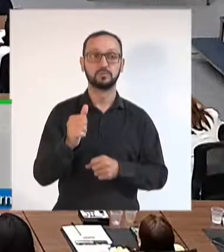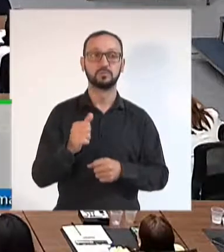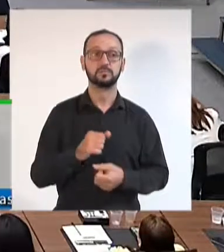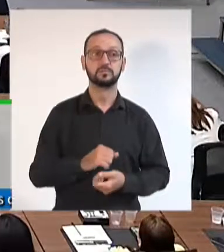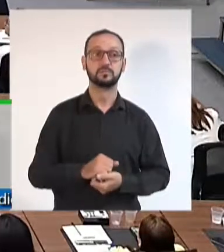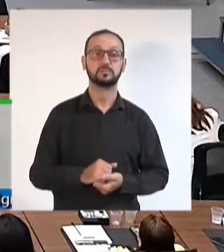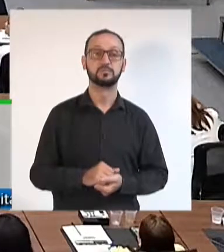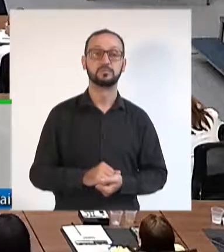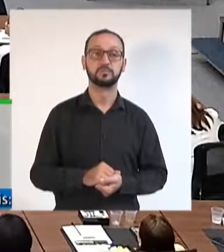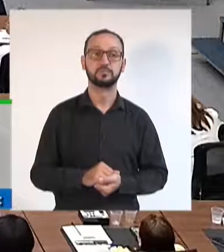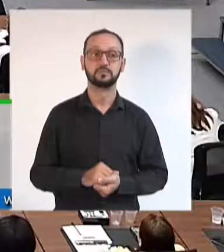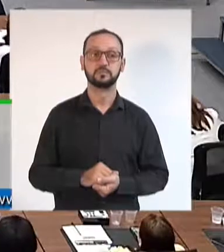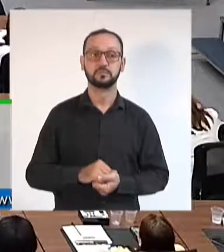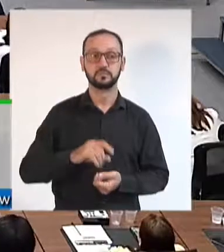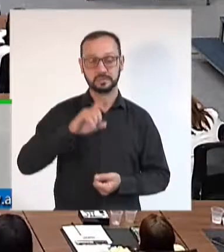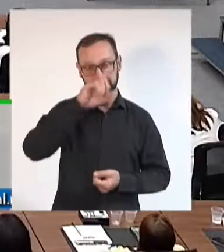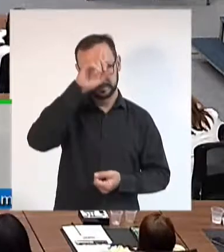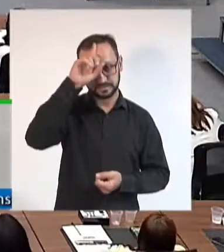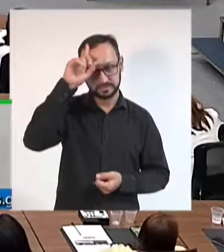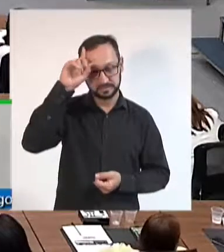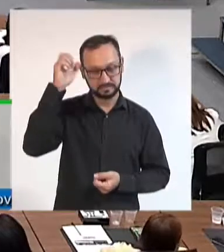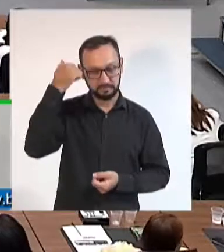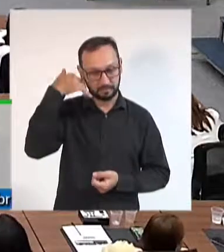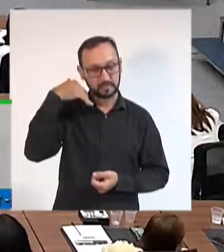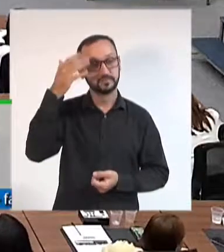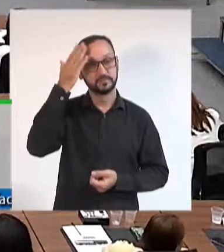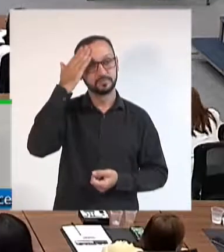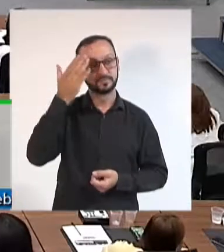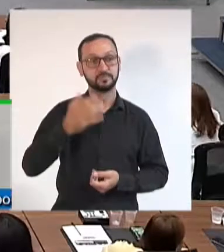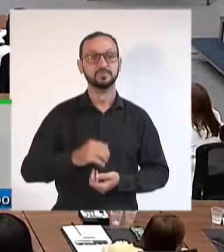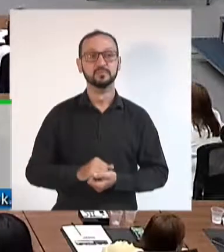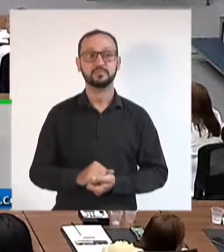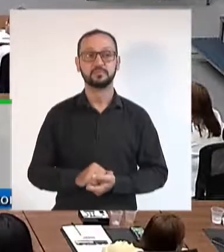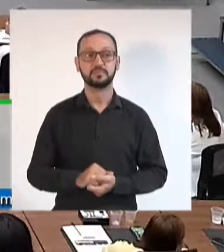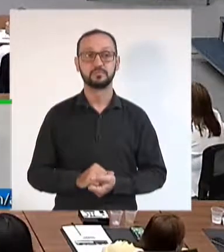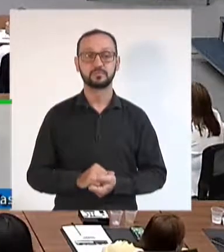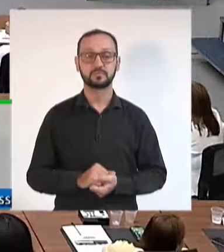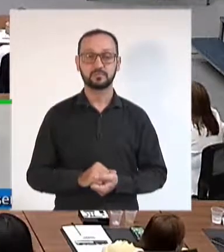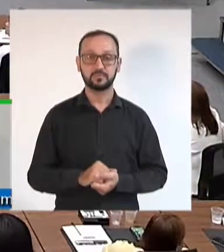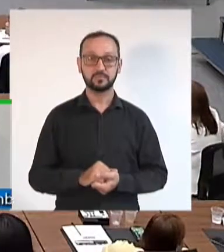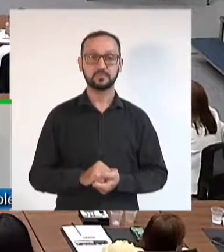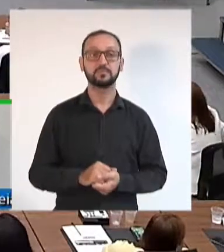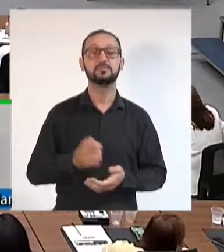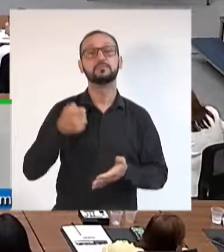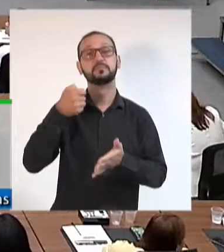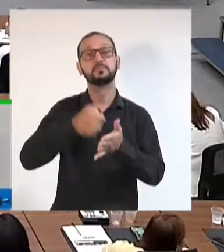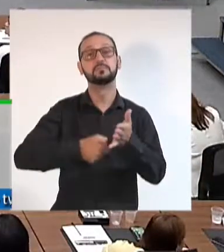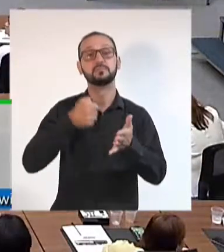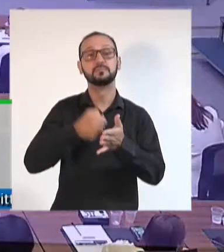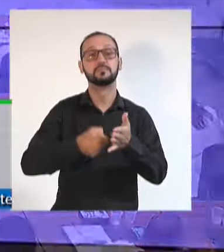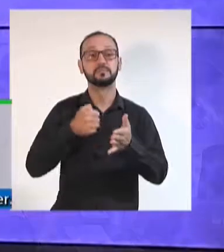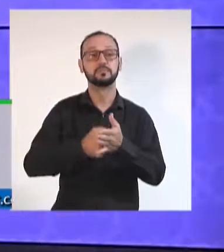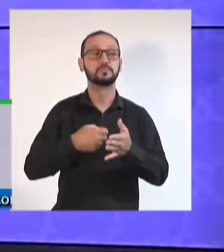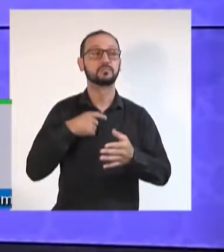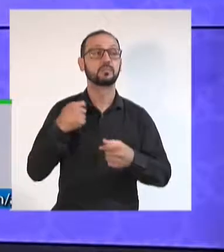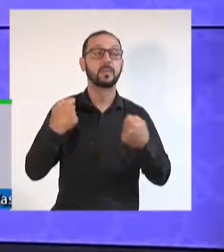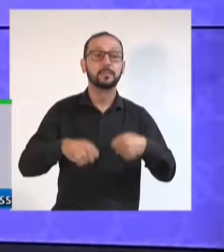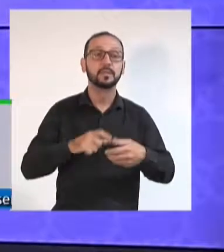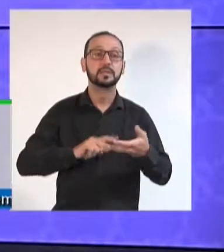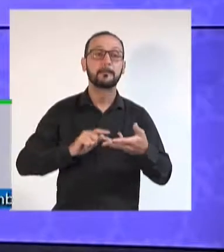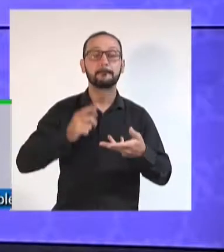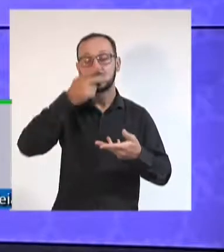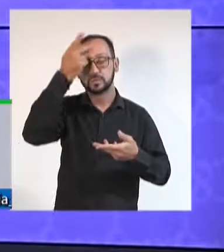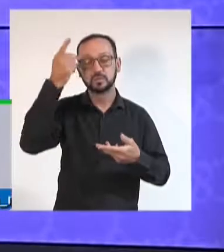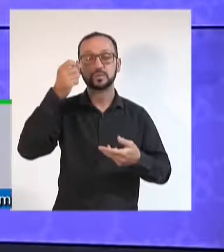Eduardo? Muito suor na 2011, que eu sei disso, né? Então, garantir diagnóstico das necessidades da